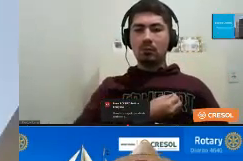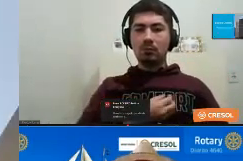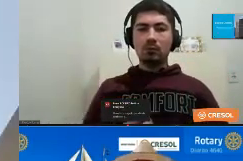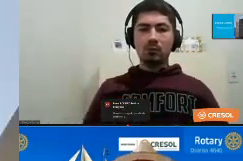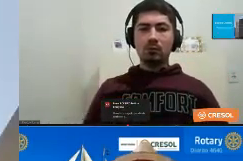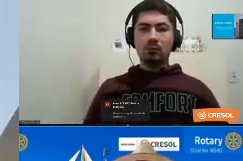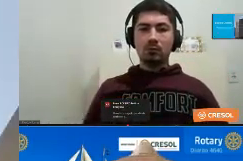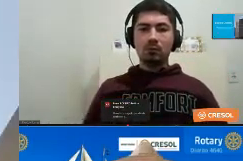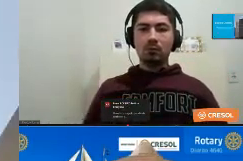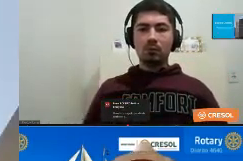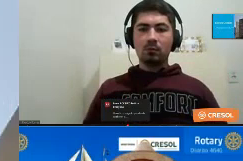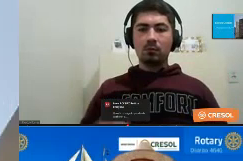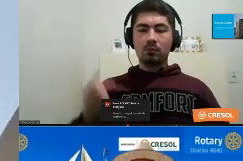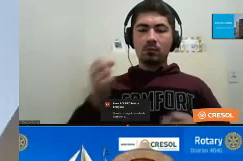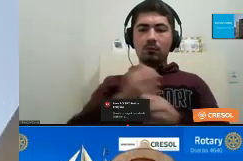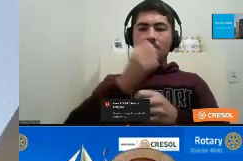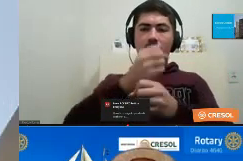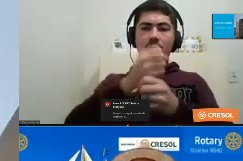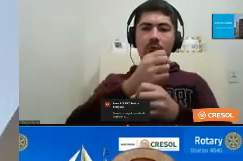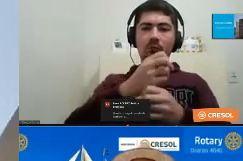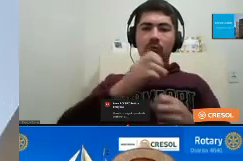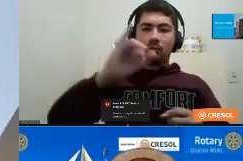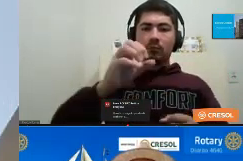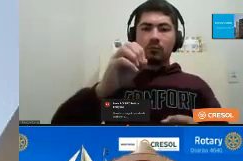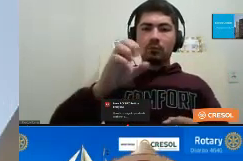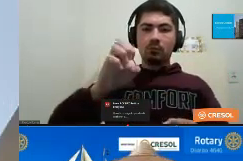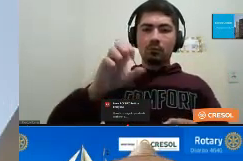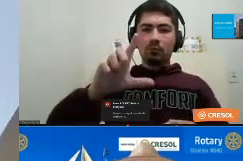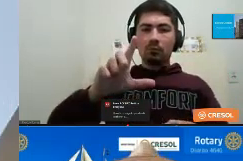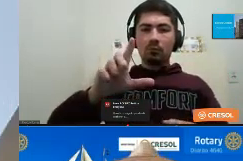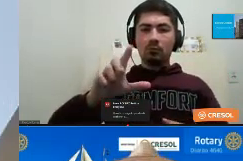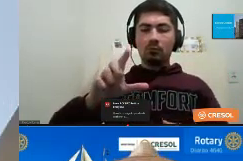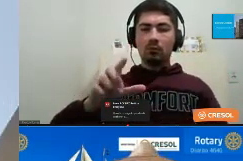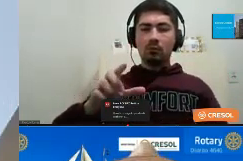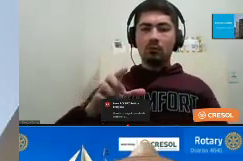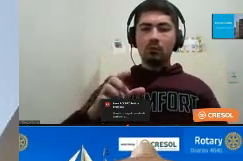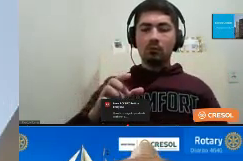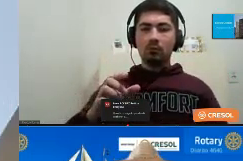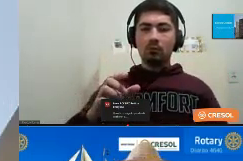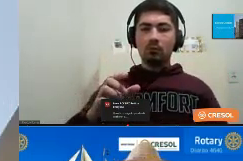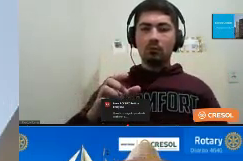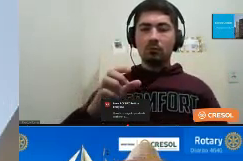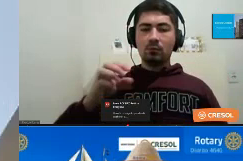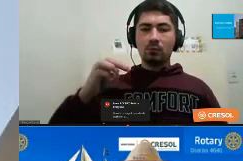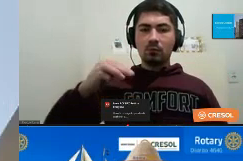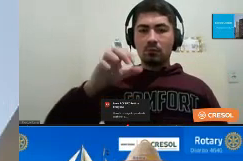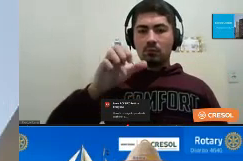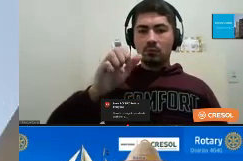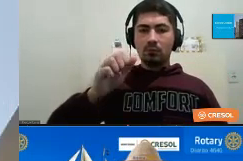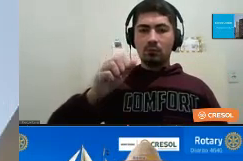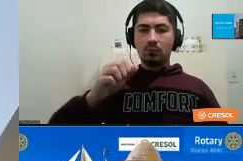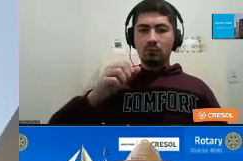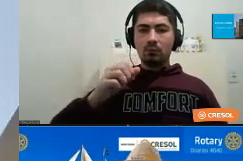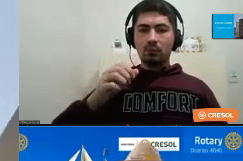edifício Joelma, tá ok? Fica na 9 de julho, em São Paulo. E no dia 1 de fevereiro de